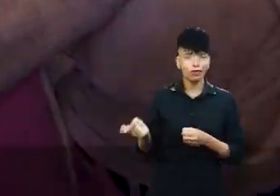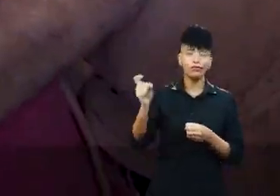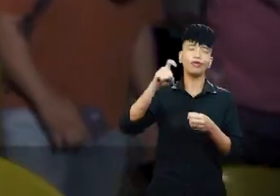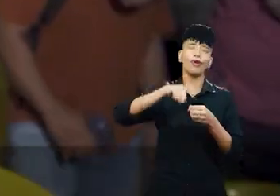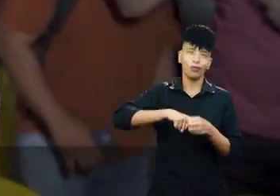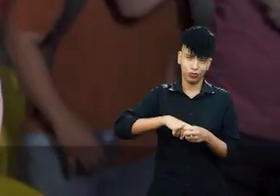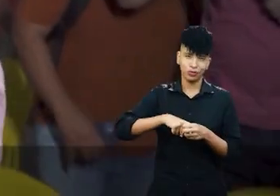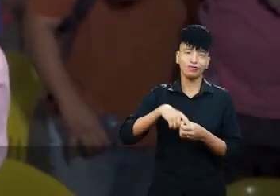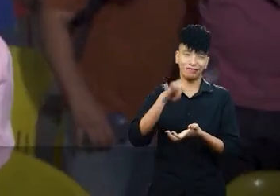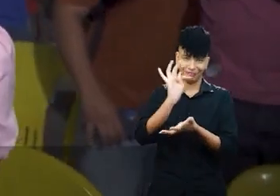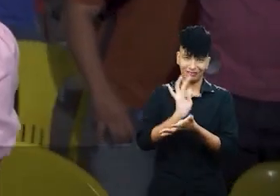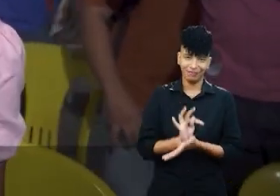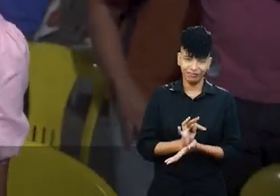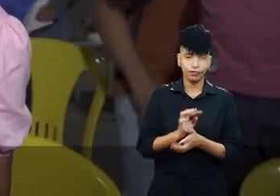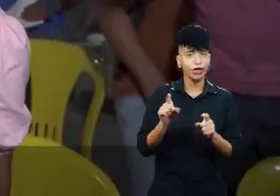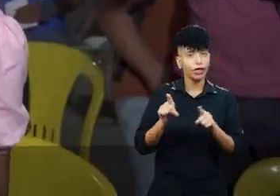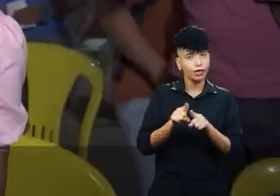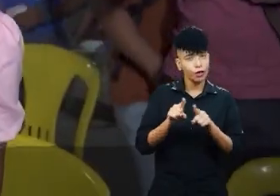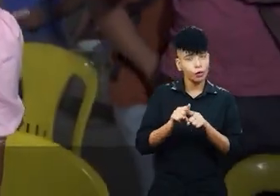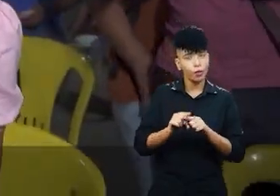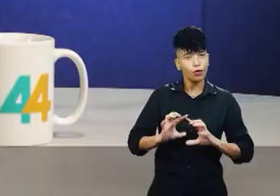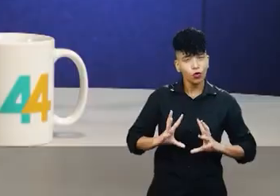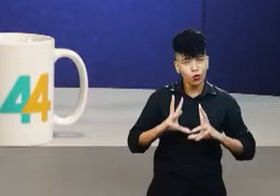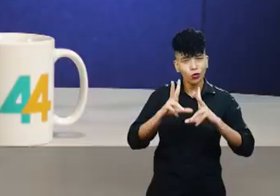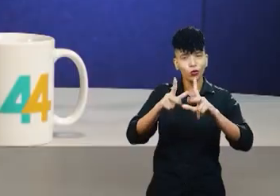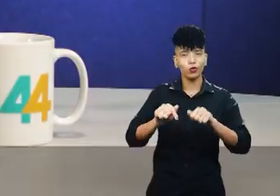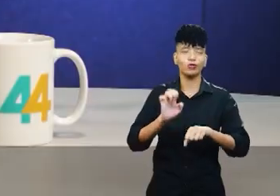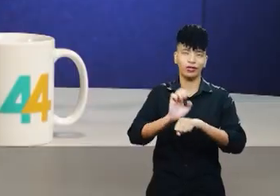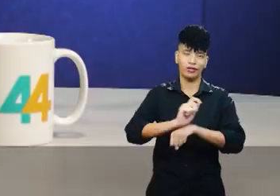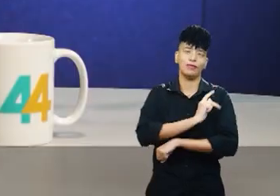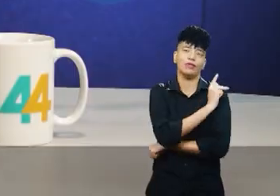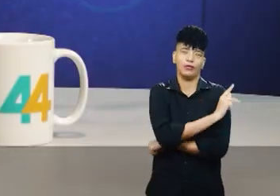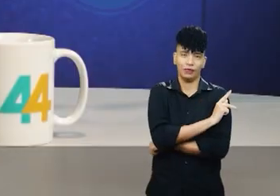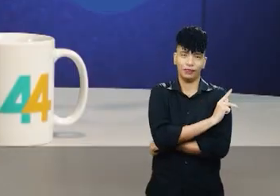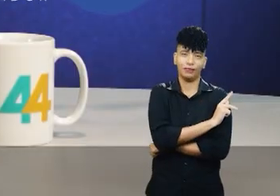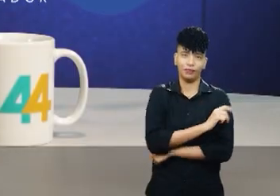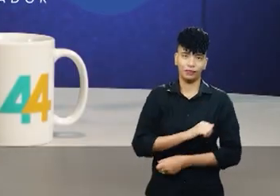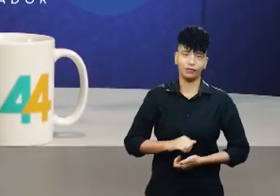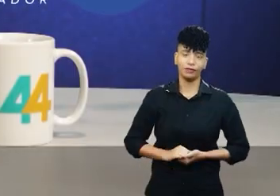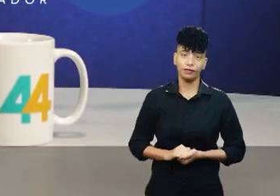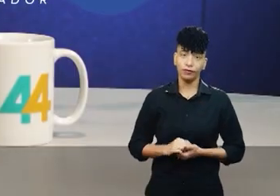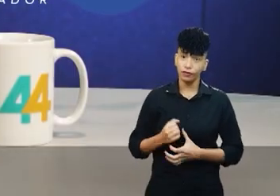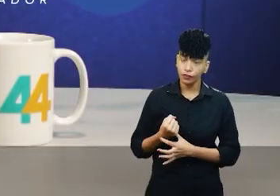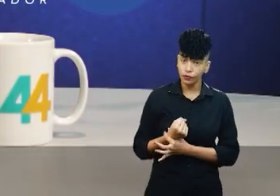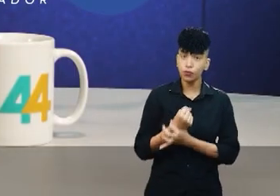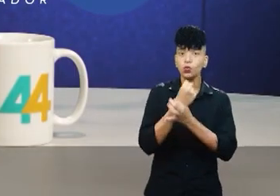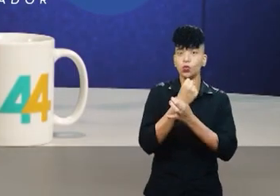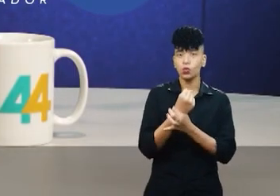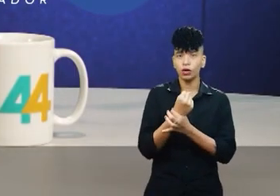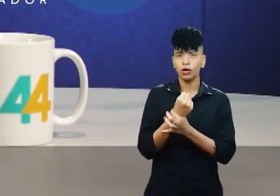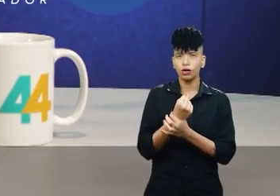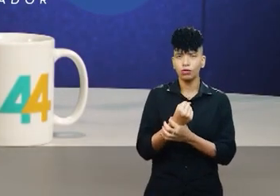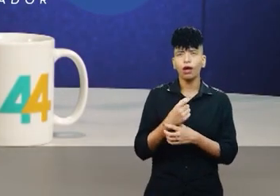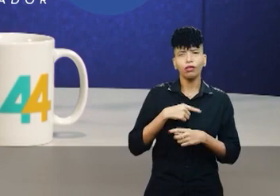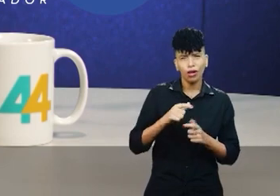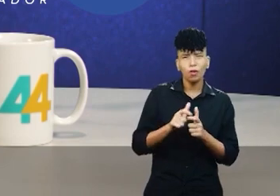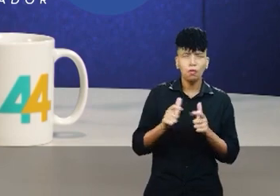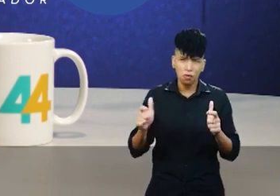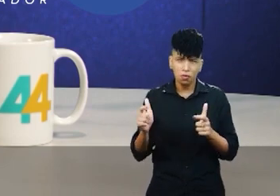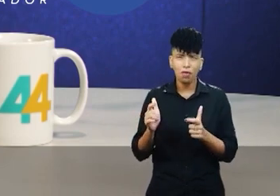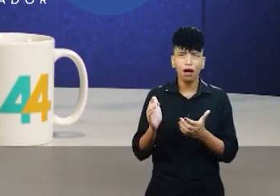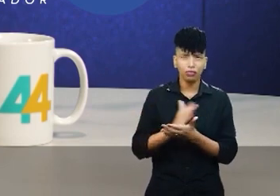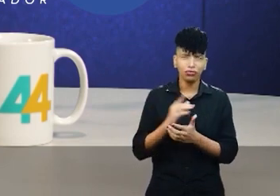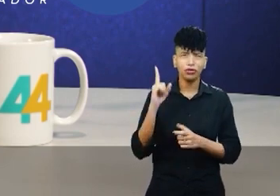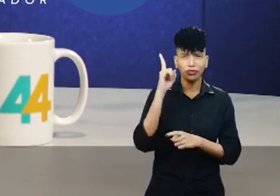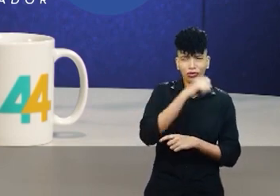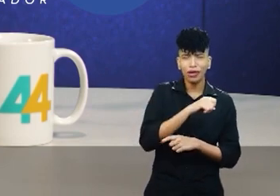Teresina e levar para todo o Piauí. Segurança, ela tem uma complexidade maior do que só a polícia na rua.